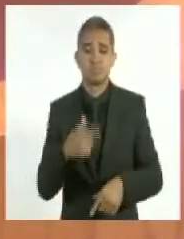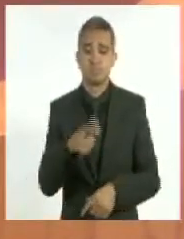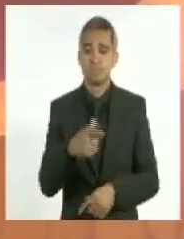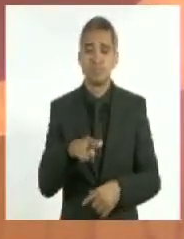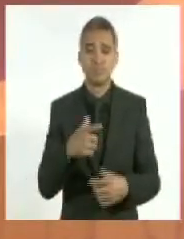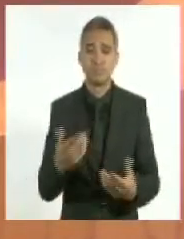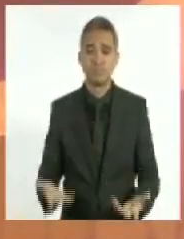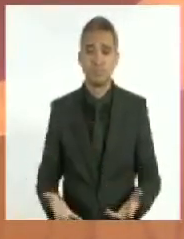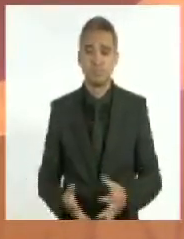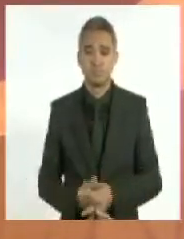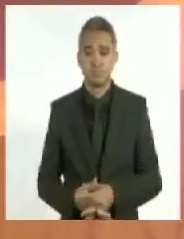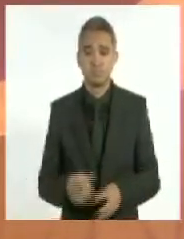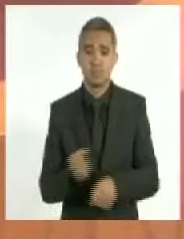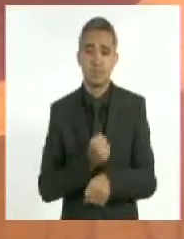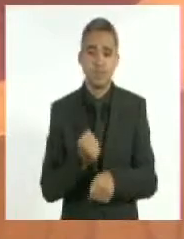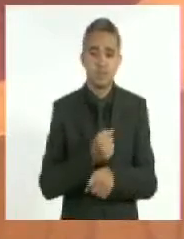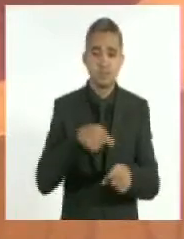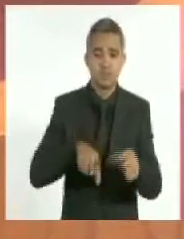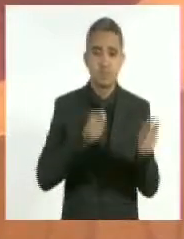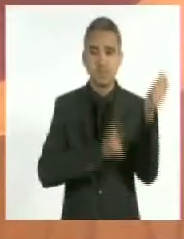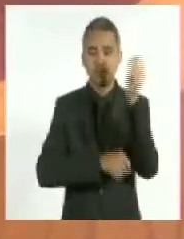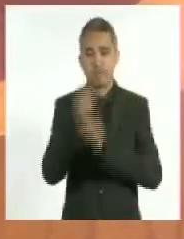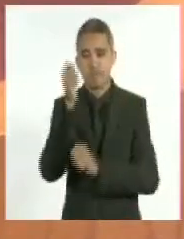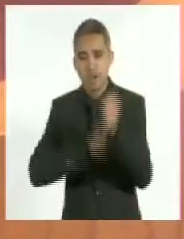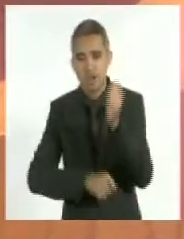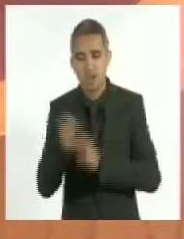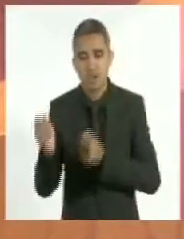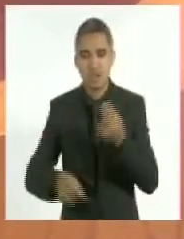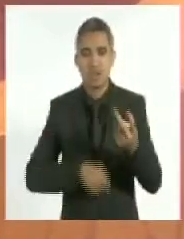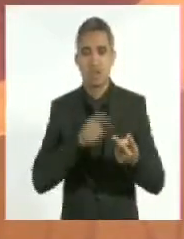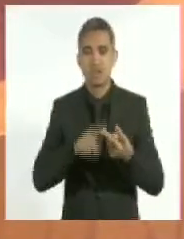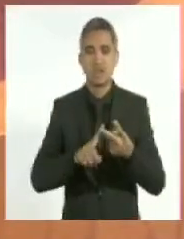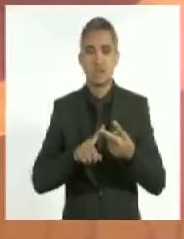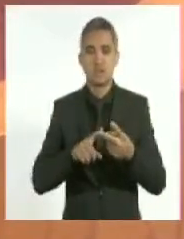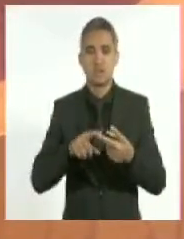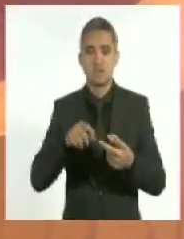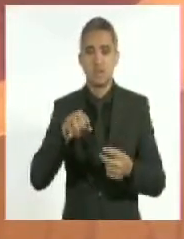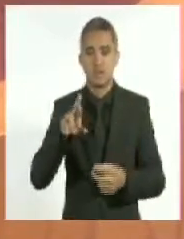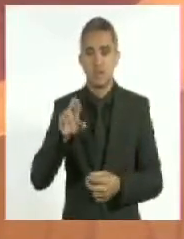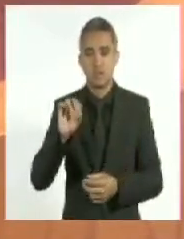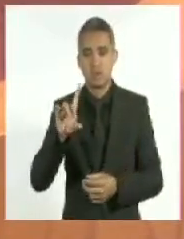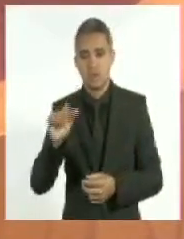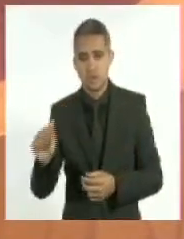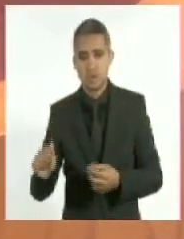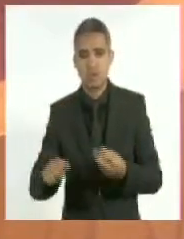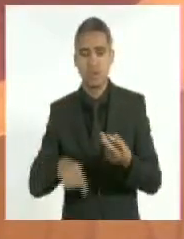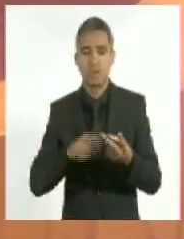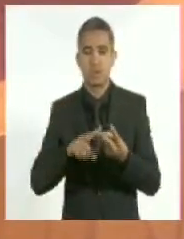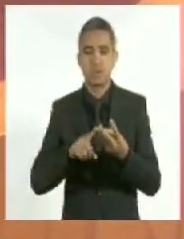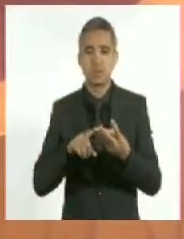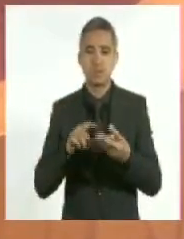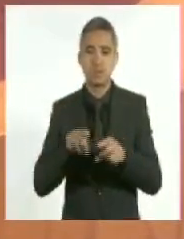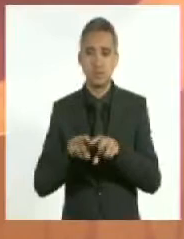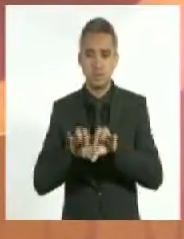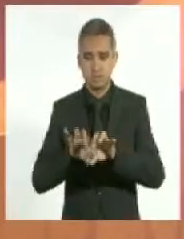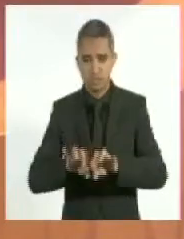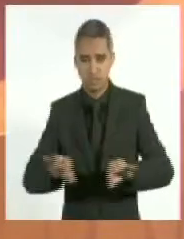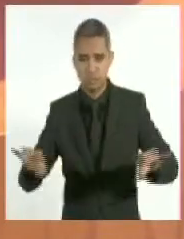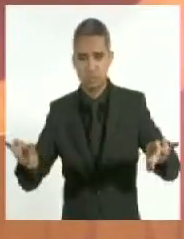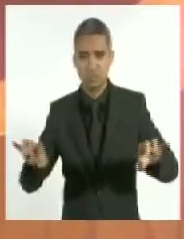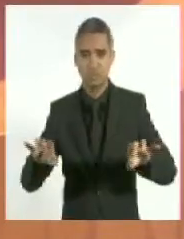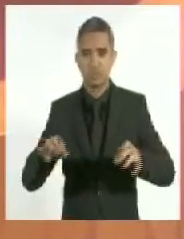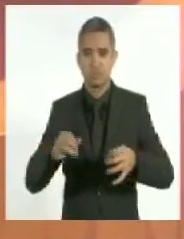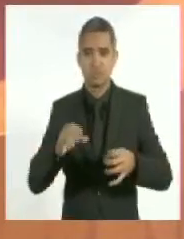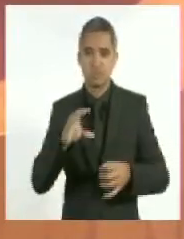a construção aqui de fábricas de laminados, fábricas de roda de lida leve, de cabos para eletricidade. Esses sim gerariam